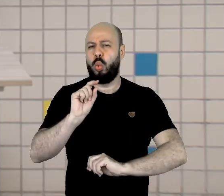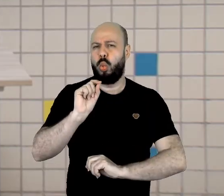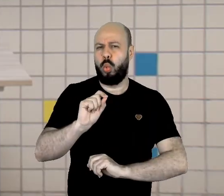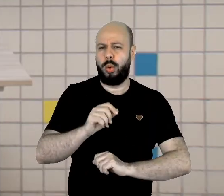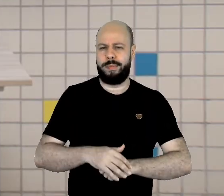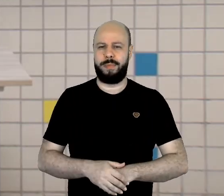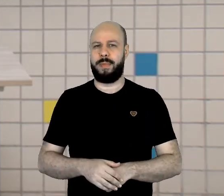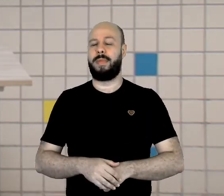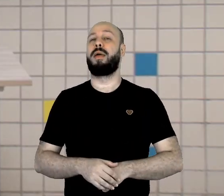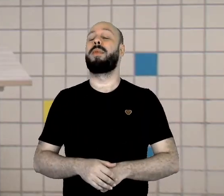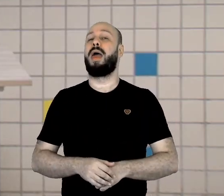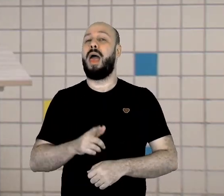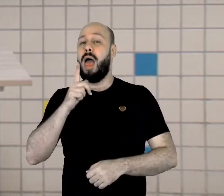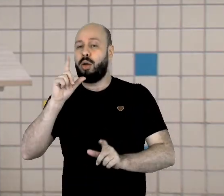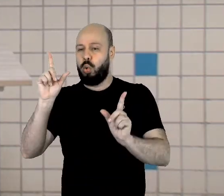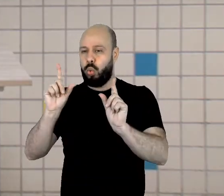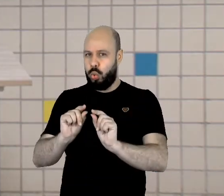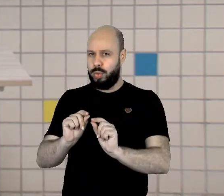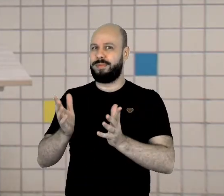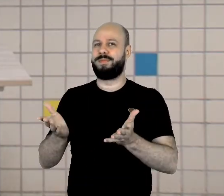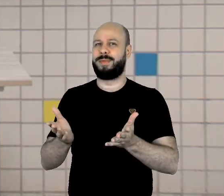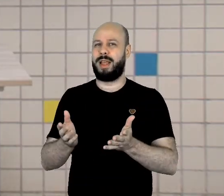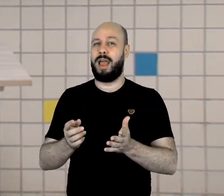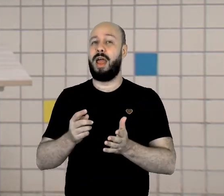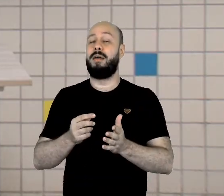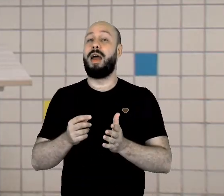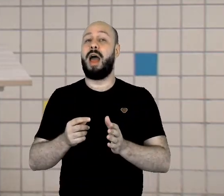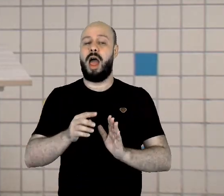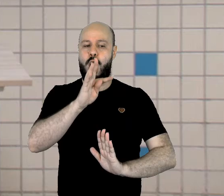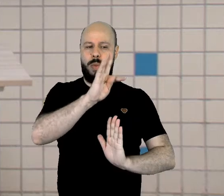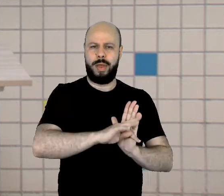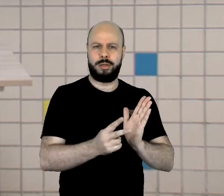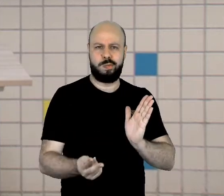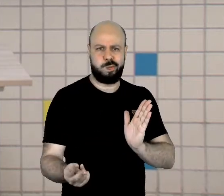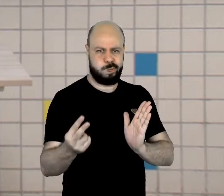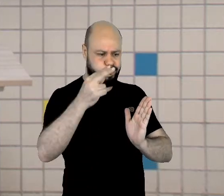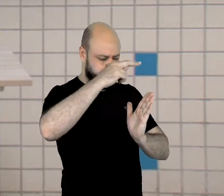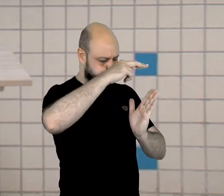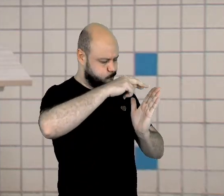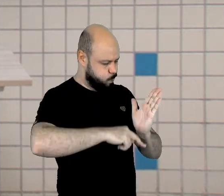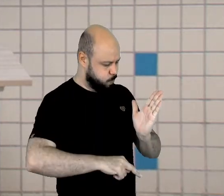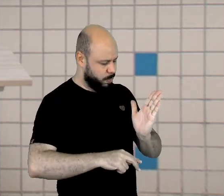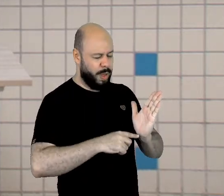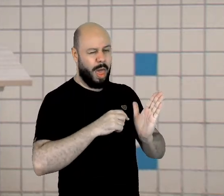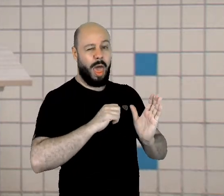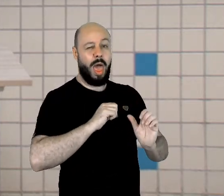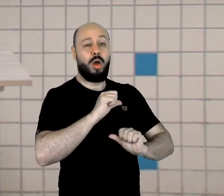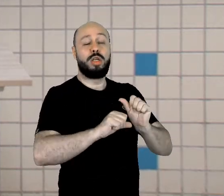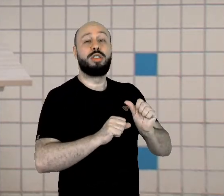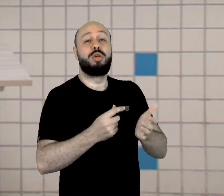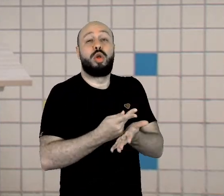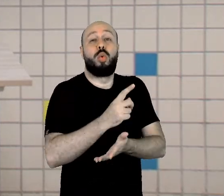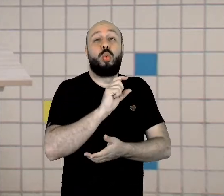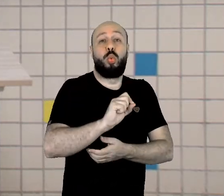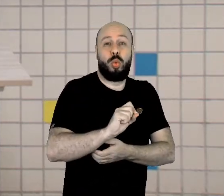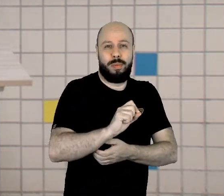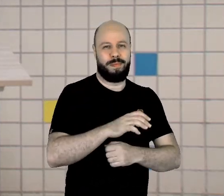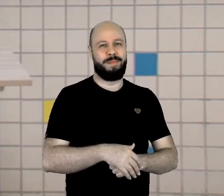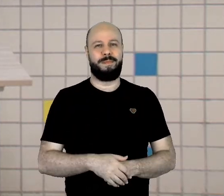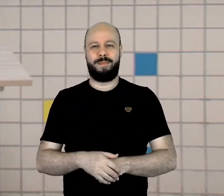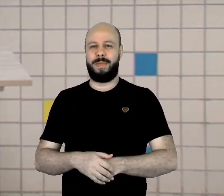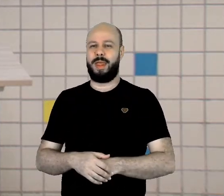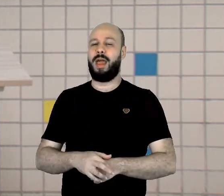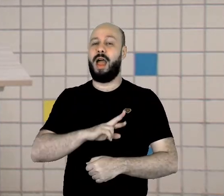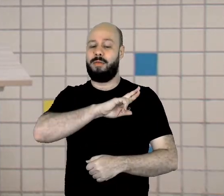Aí você vai voltar lá no texto e ver o que ela trocou para que não pudesse gastar tanta água e responder aí